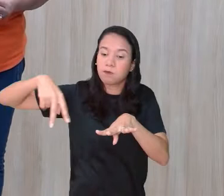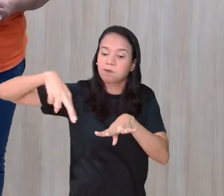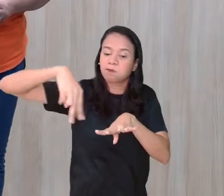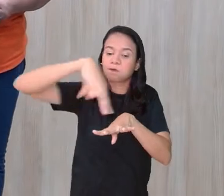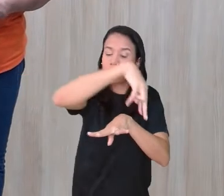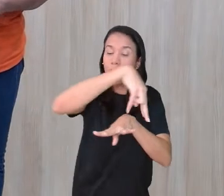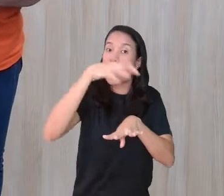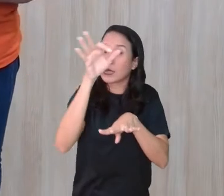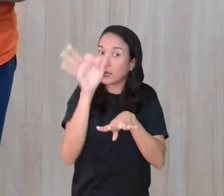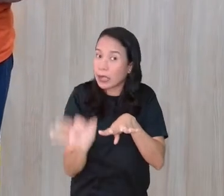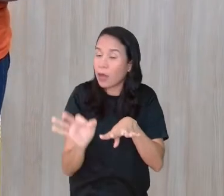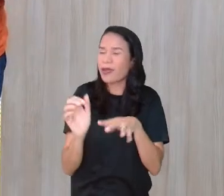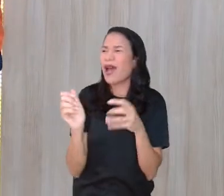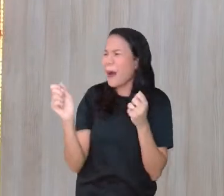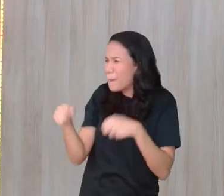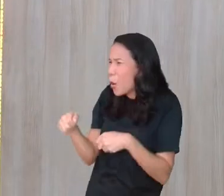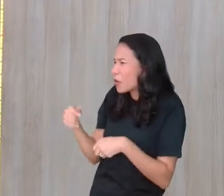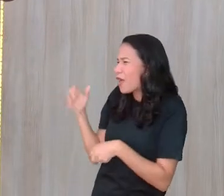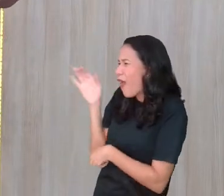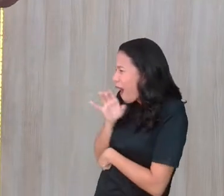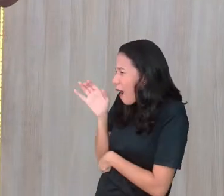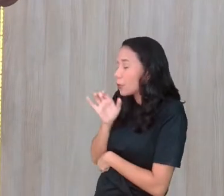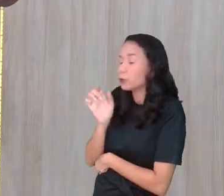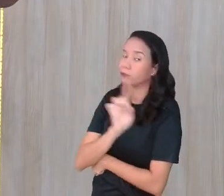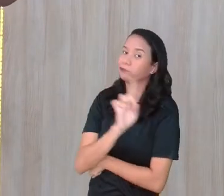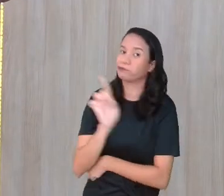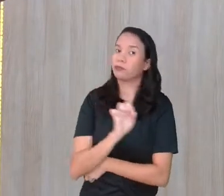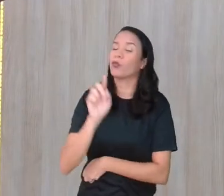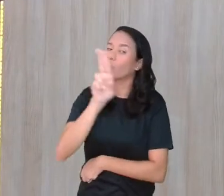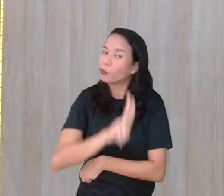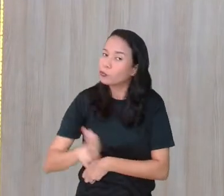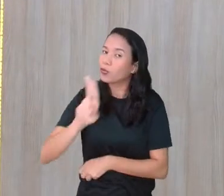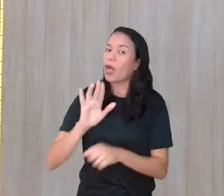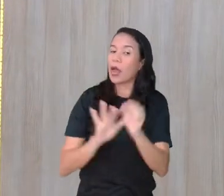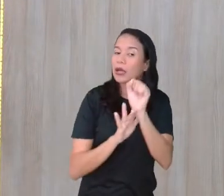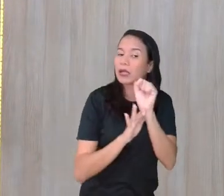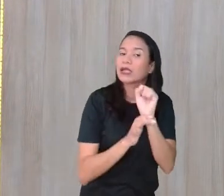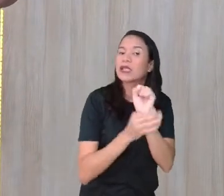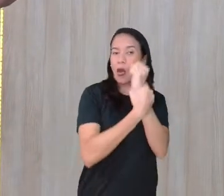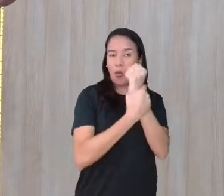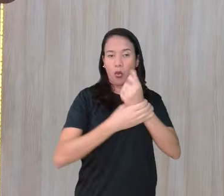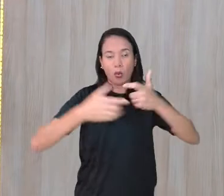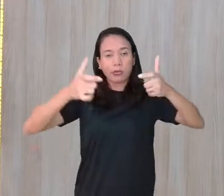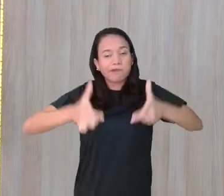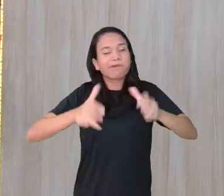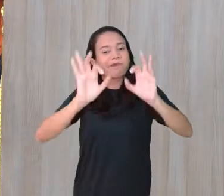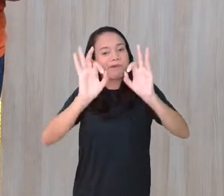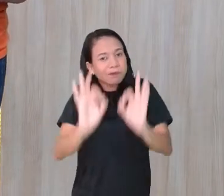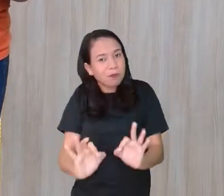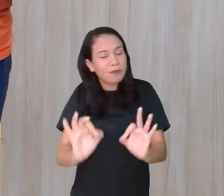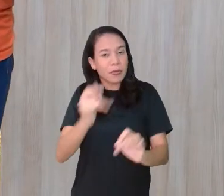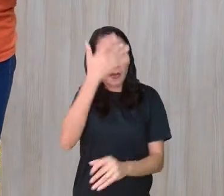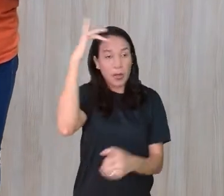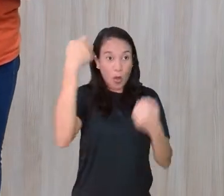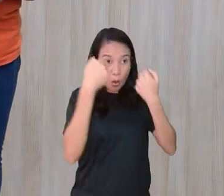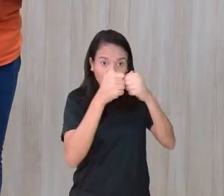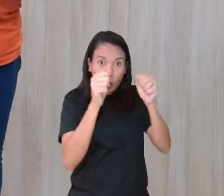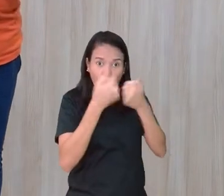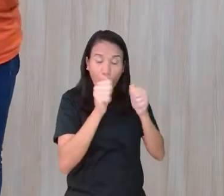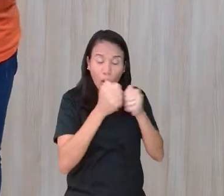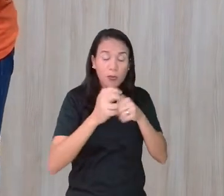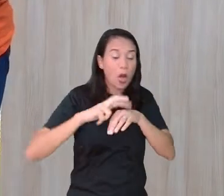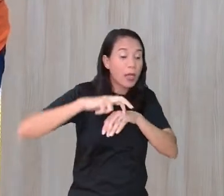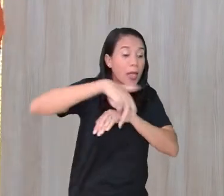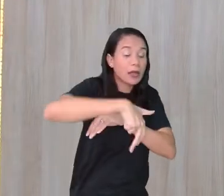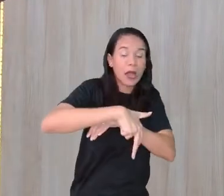para atravessar daqui. Então, vamos utilizar realmente os locais corretos. Ao descer do ônibus, preste atenção, deixa